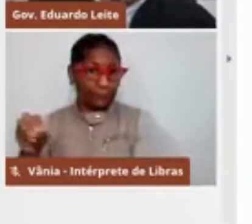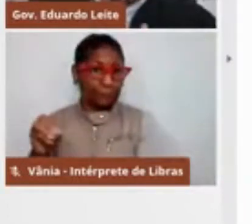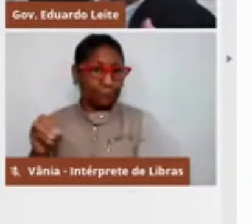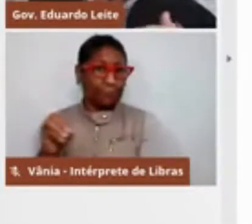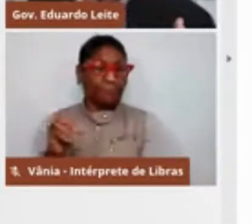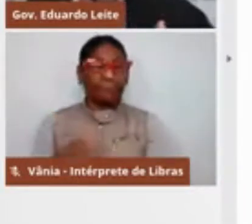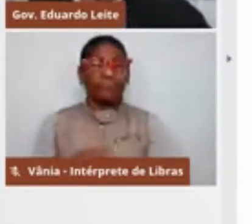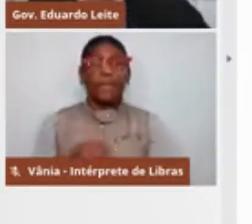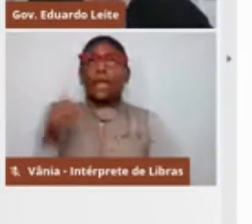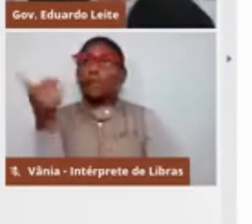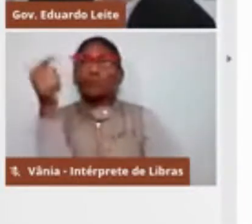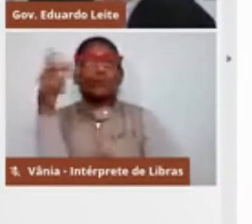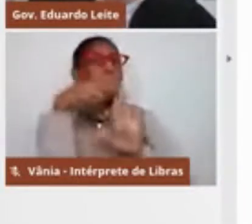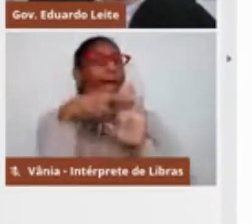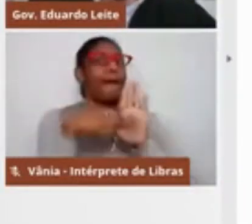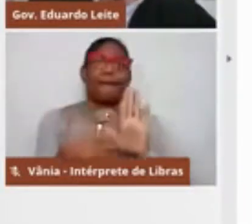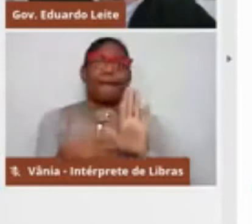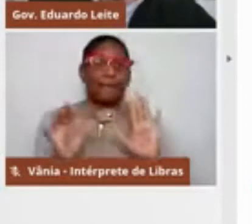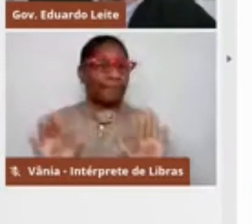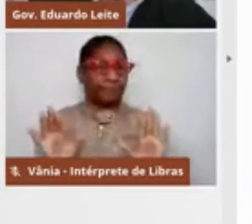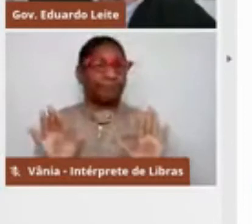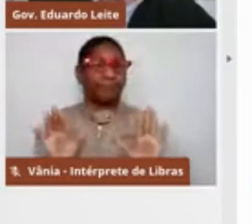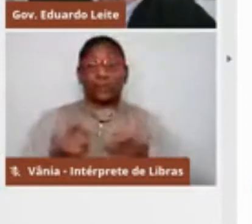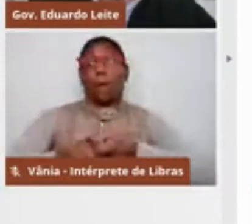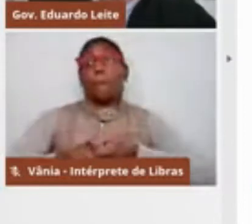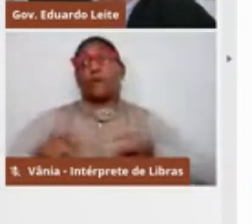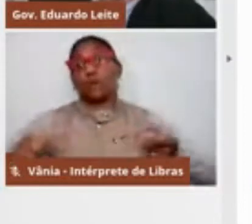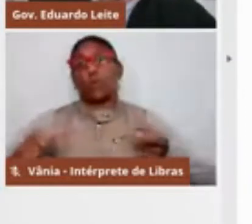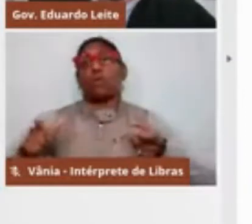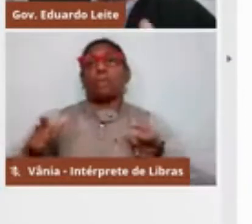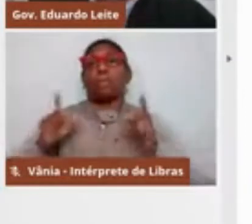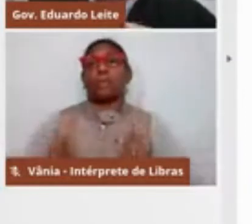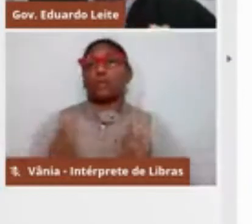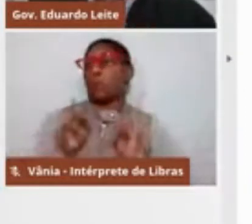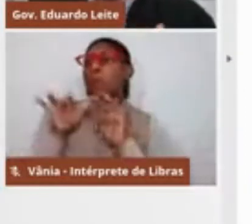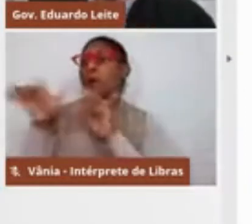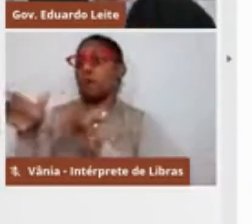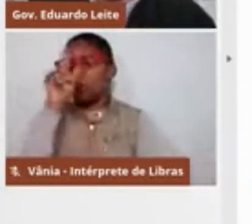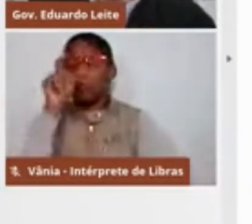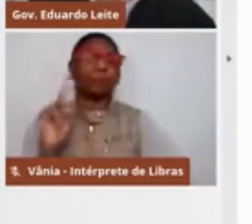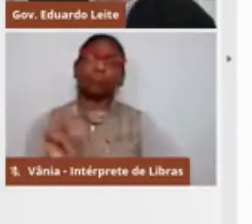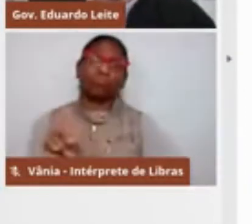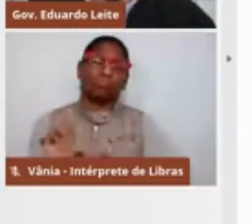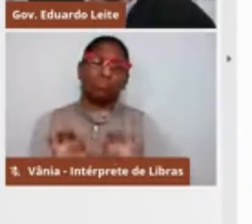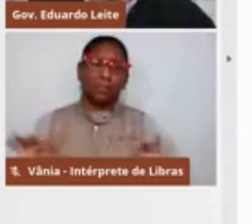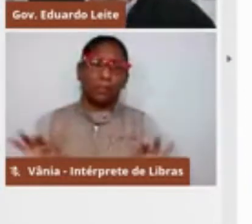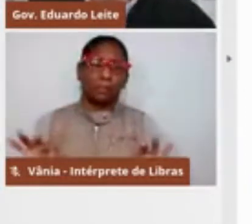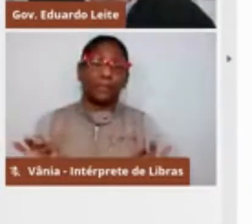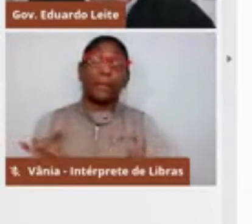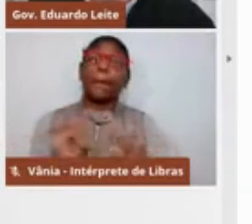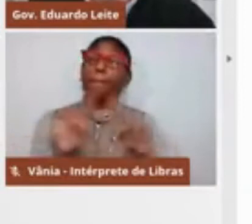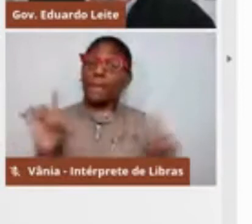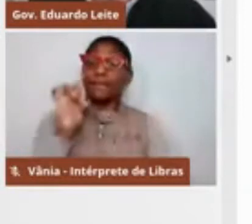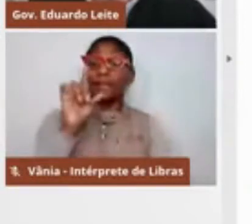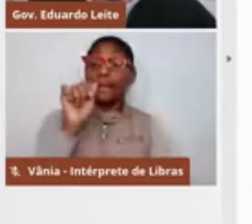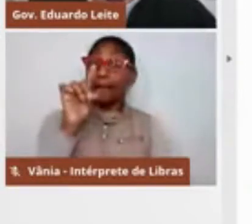uma regra persistente de aumento de internações, e tem alguns dados aqui que sugerem, né, a região de